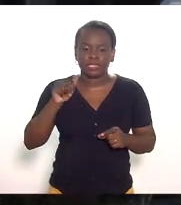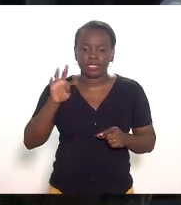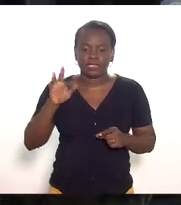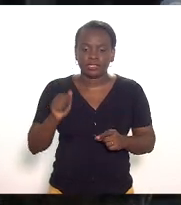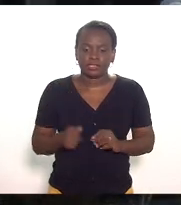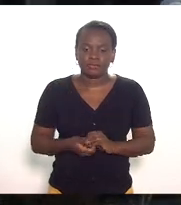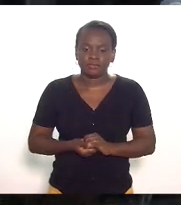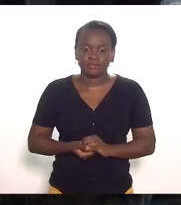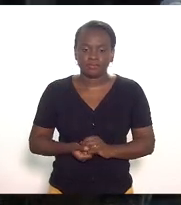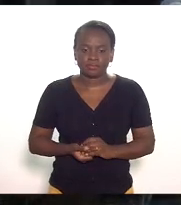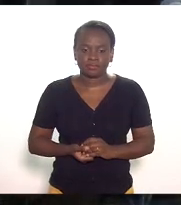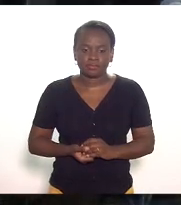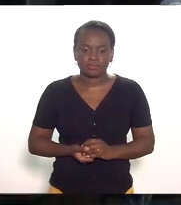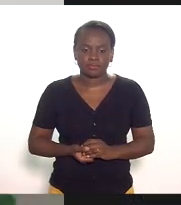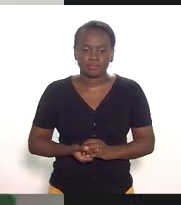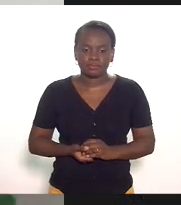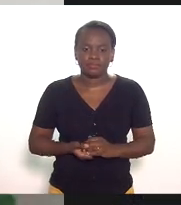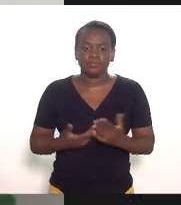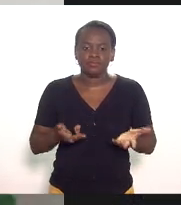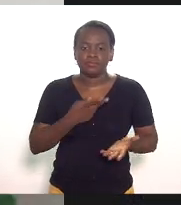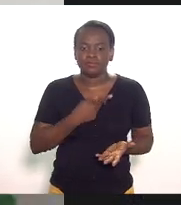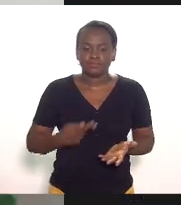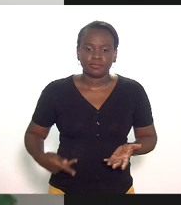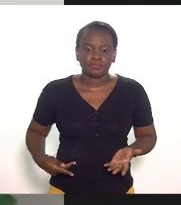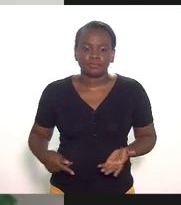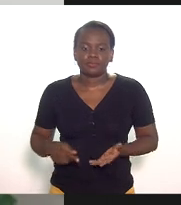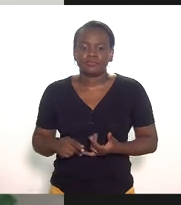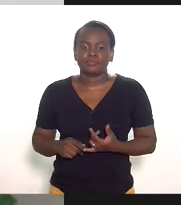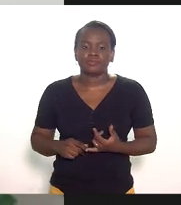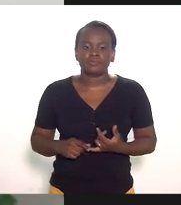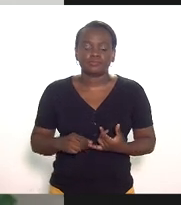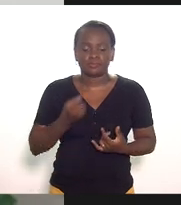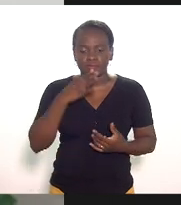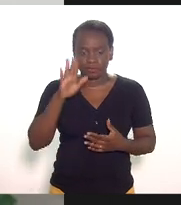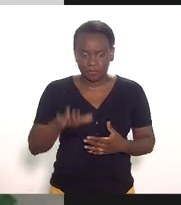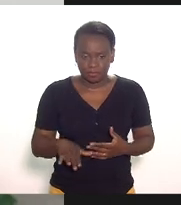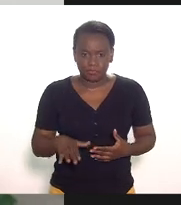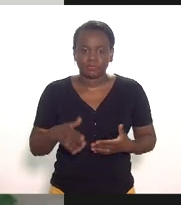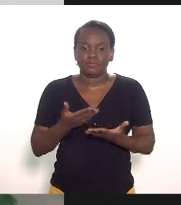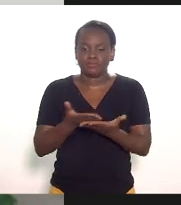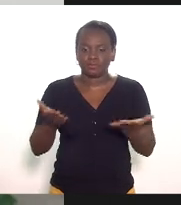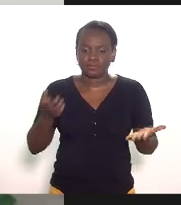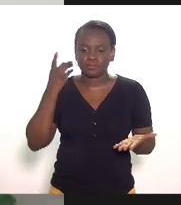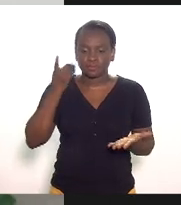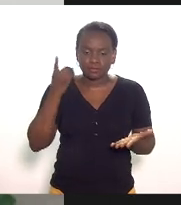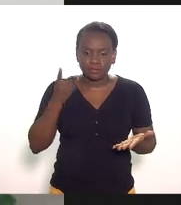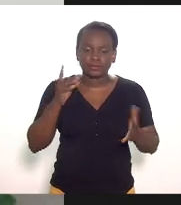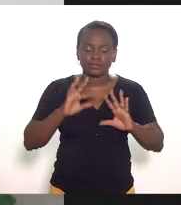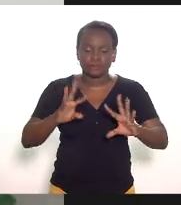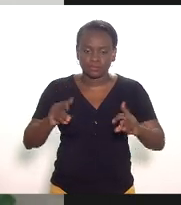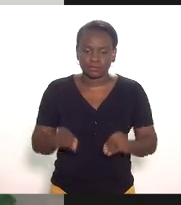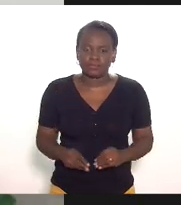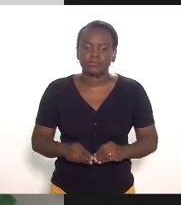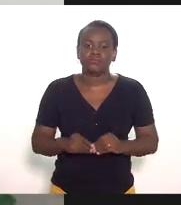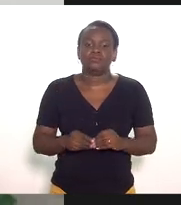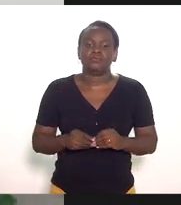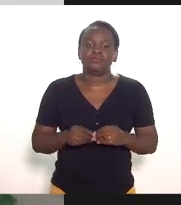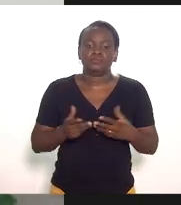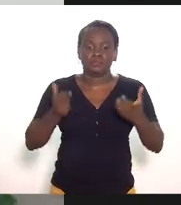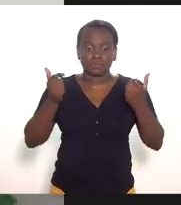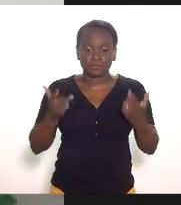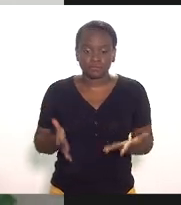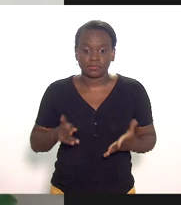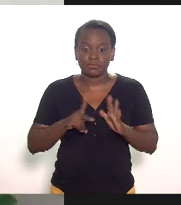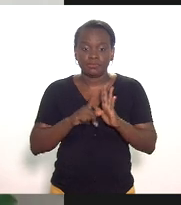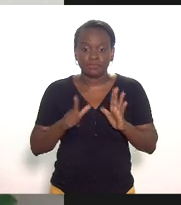discutir. Senhor presidente, boa tarde, senhoras deputadas, senhores deputados. Trata-se